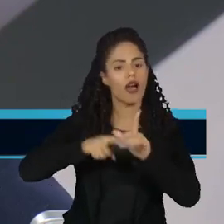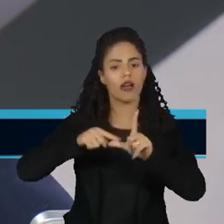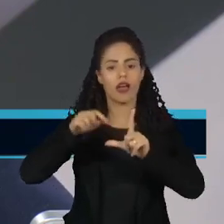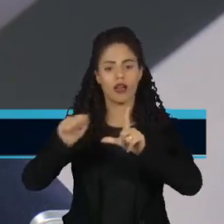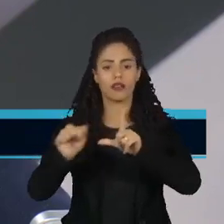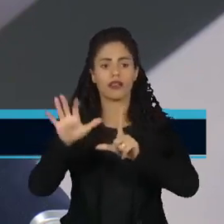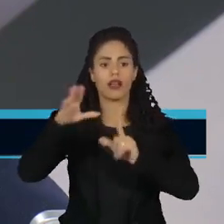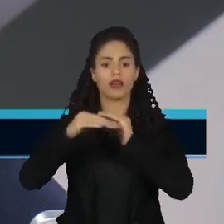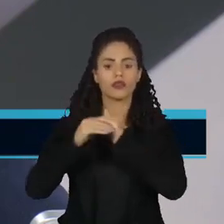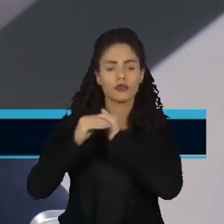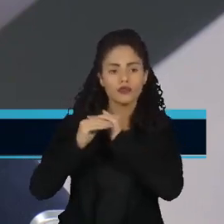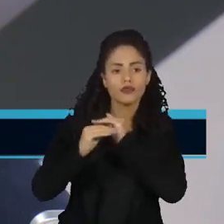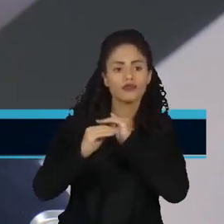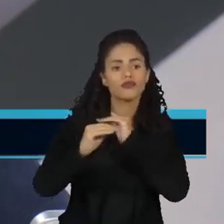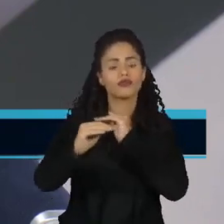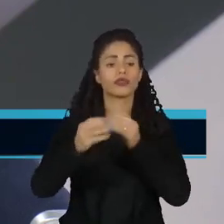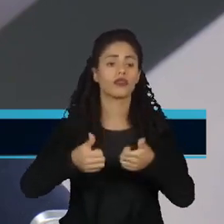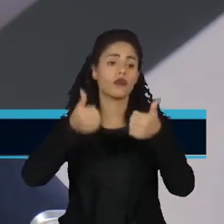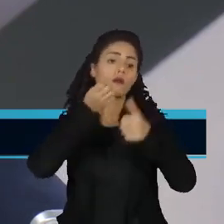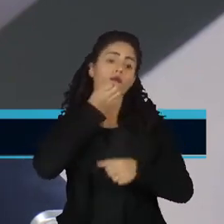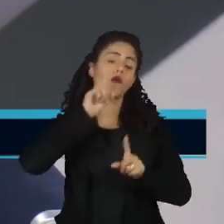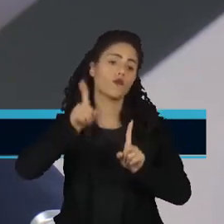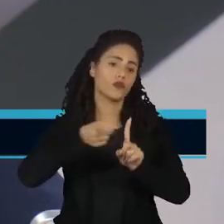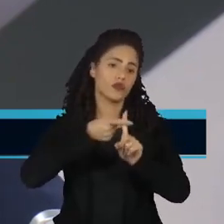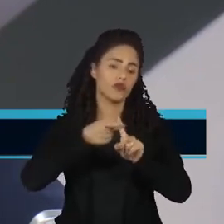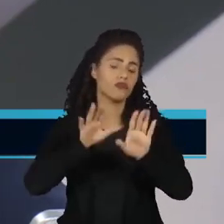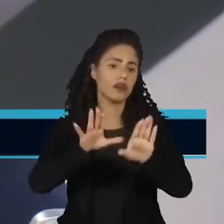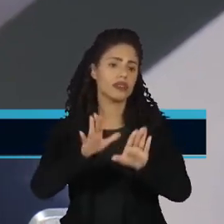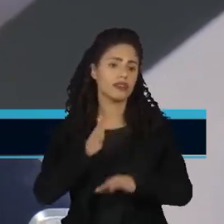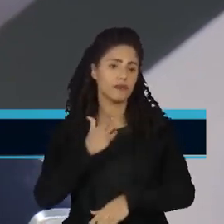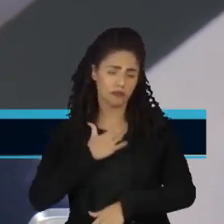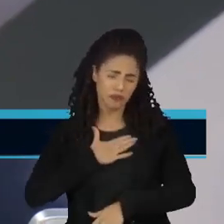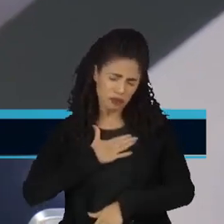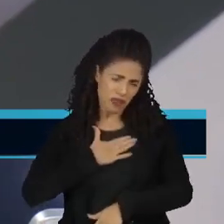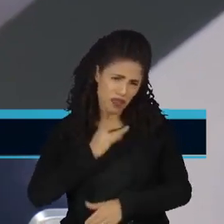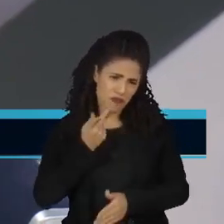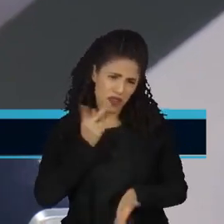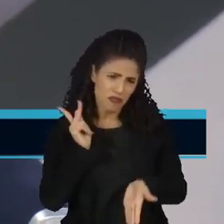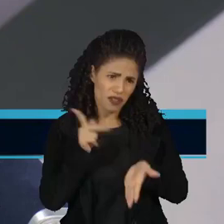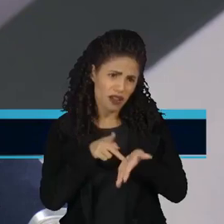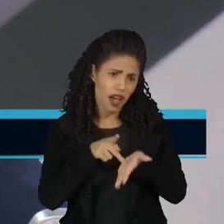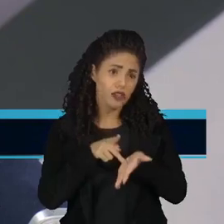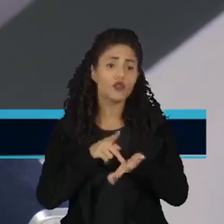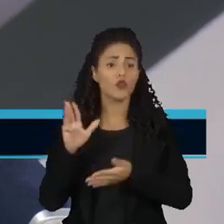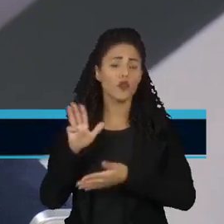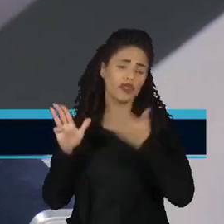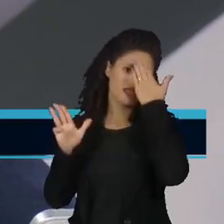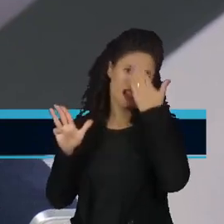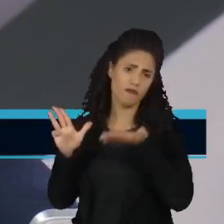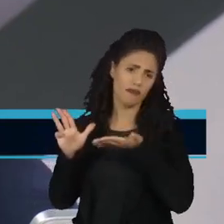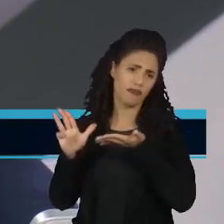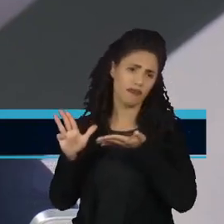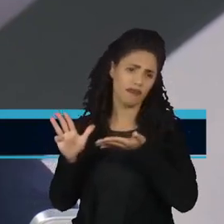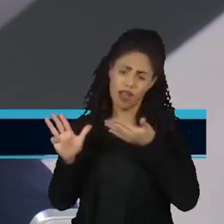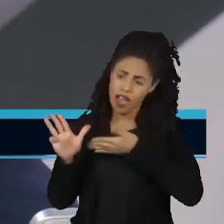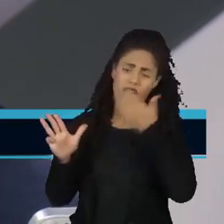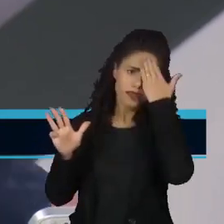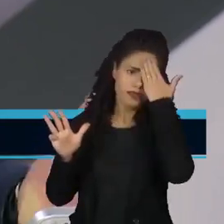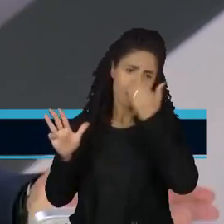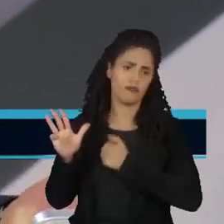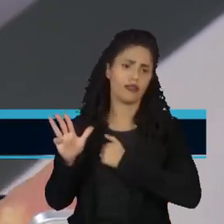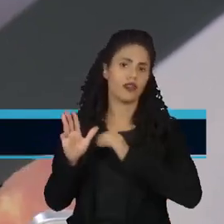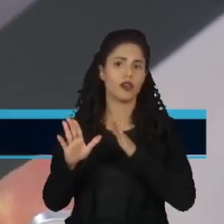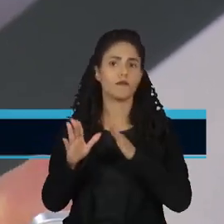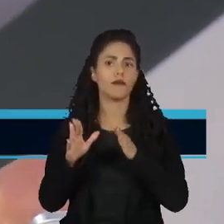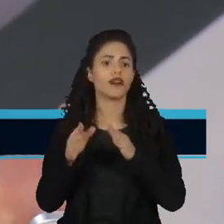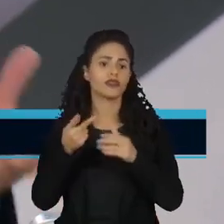mais baixos. Então, isso é algo positivo. Agora, eu, francamente, acho que o Lula sabe tudo isso. Mas pega bem, fala